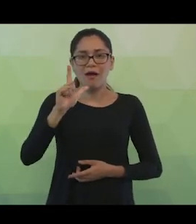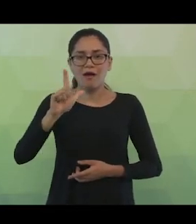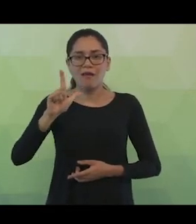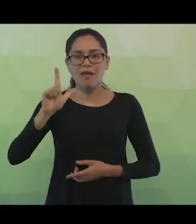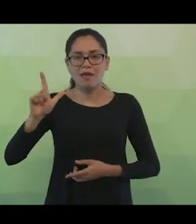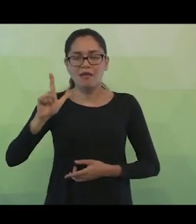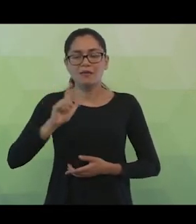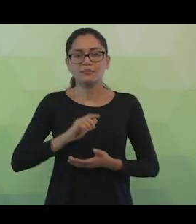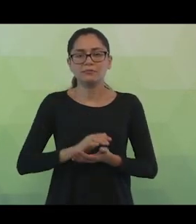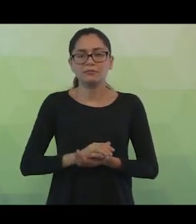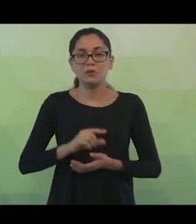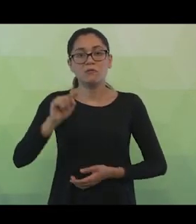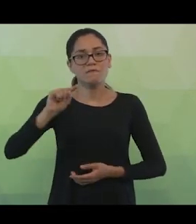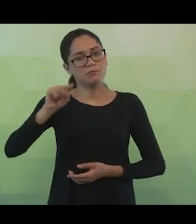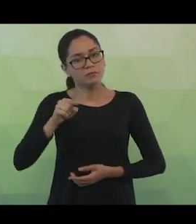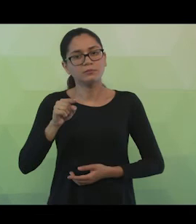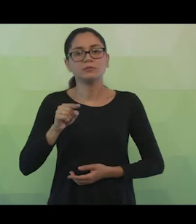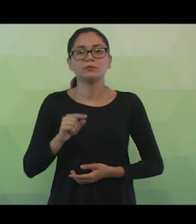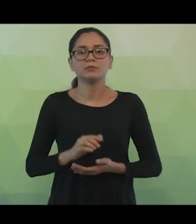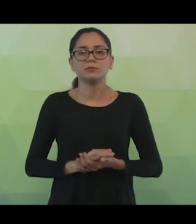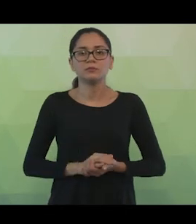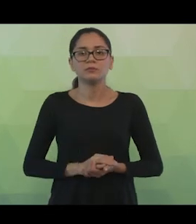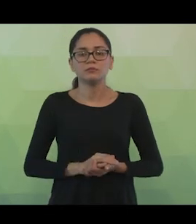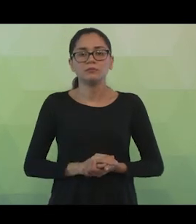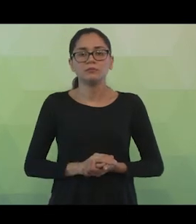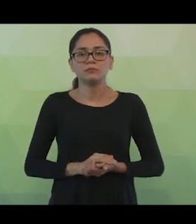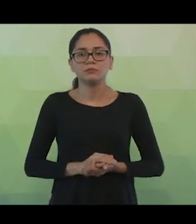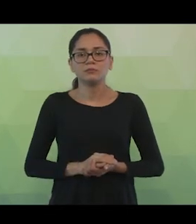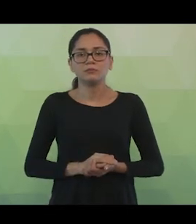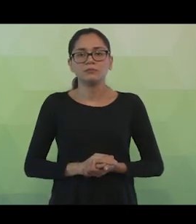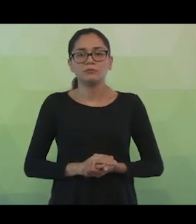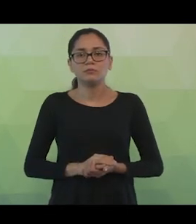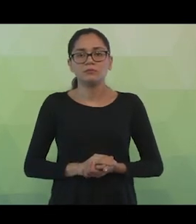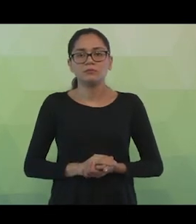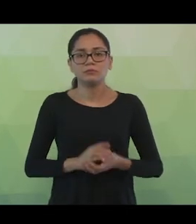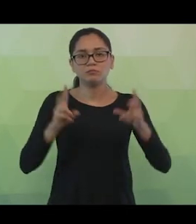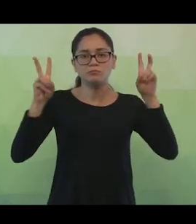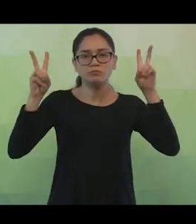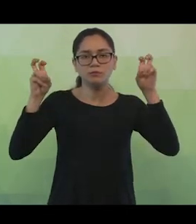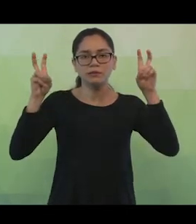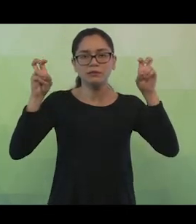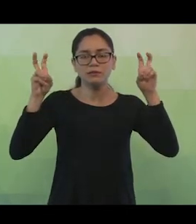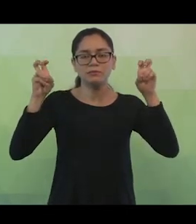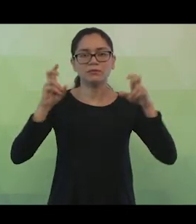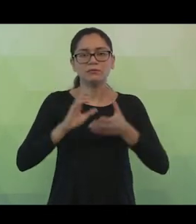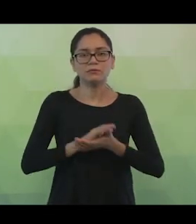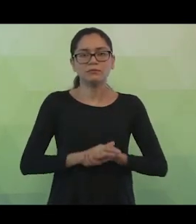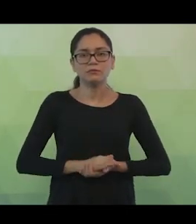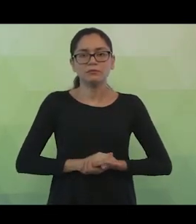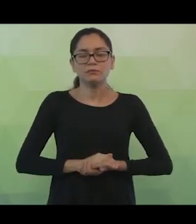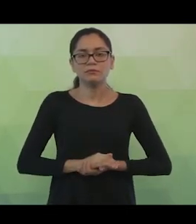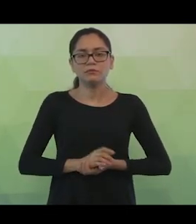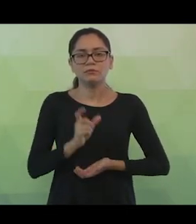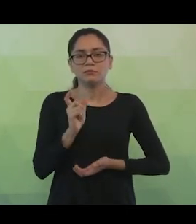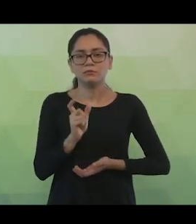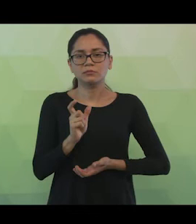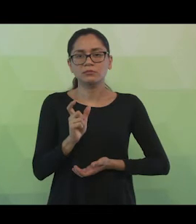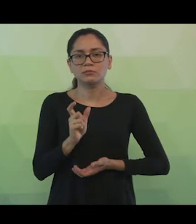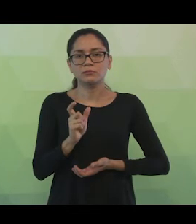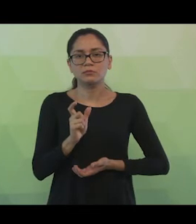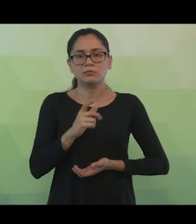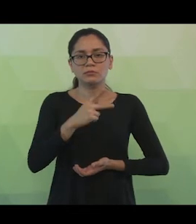ALL, vírgula, e entre aspas, a palavra